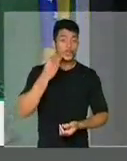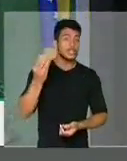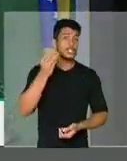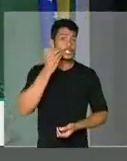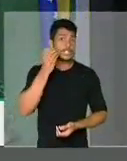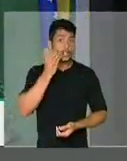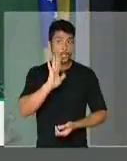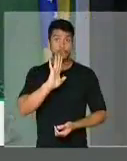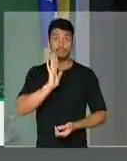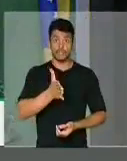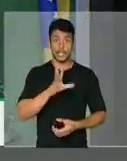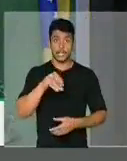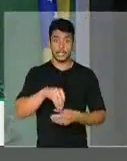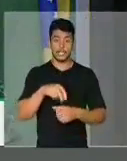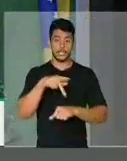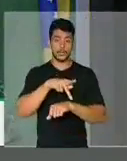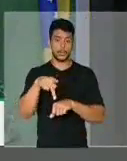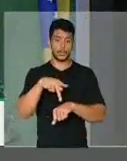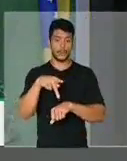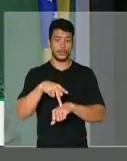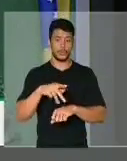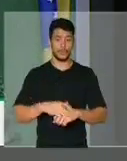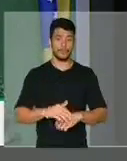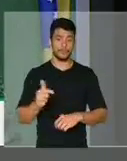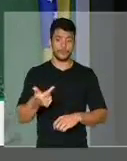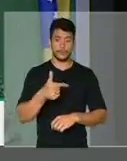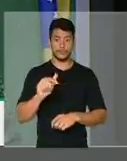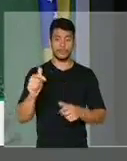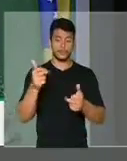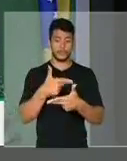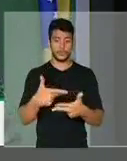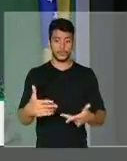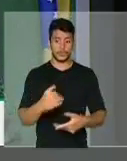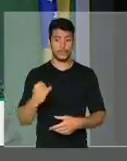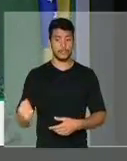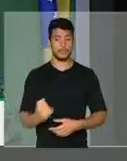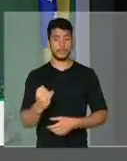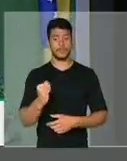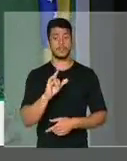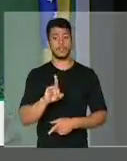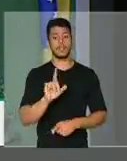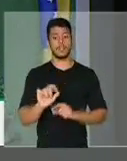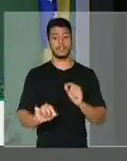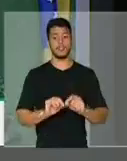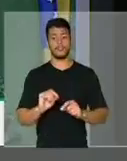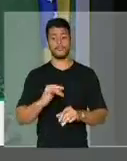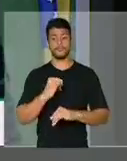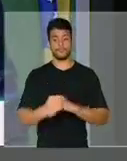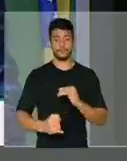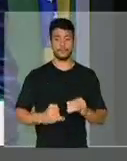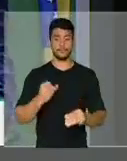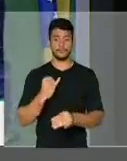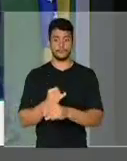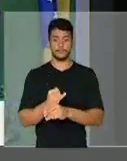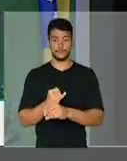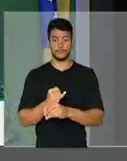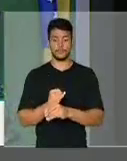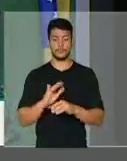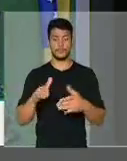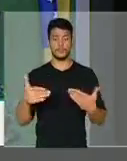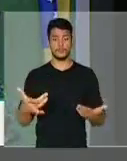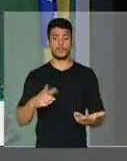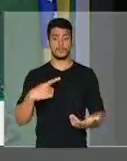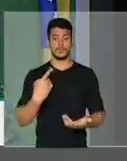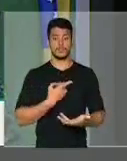celulares em nosso país. O outro fato importante, presidente, foi a internet. Quando demos